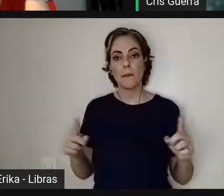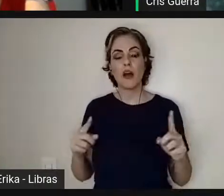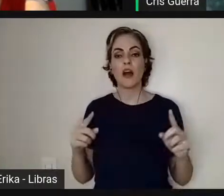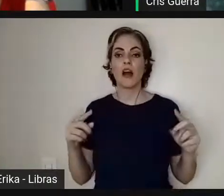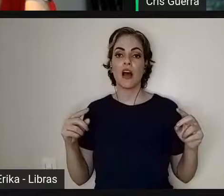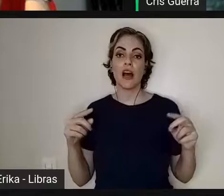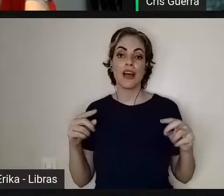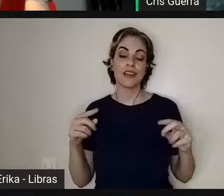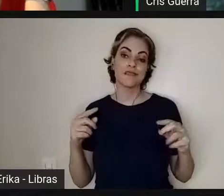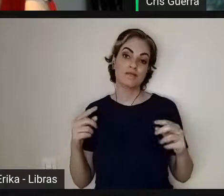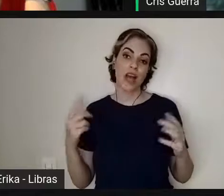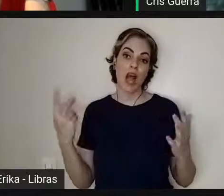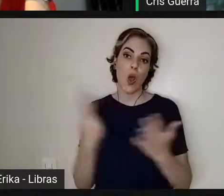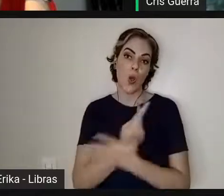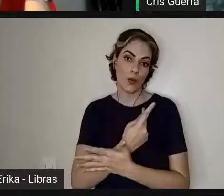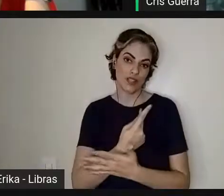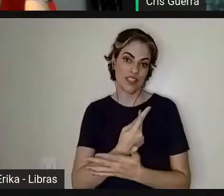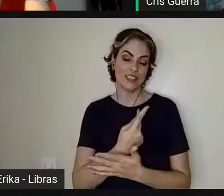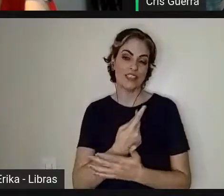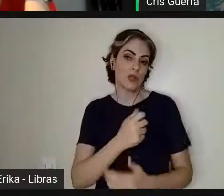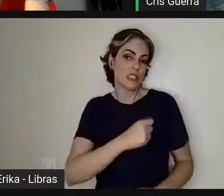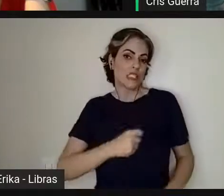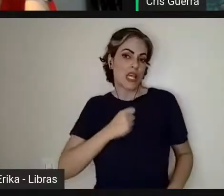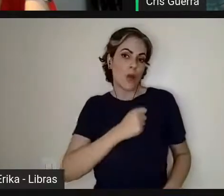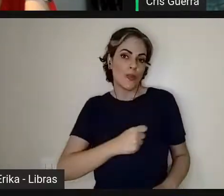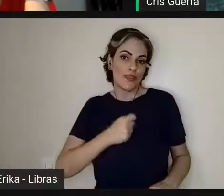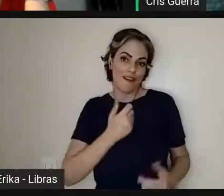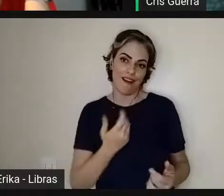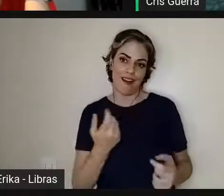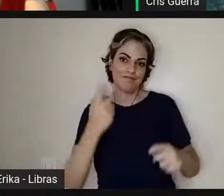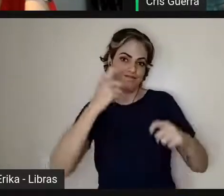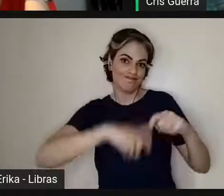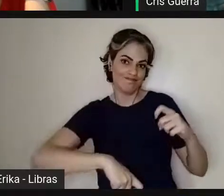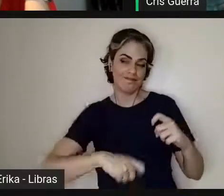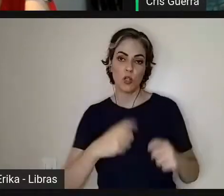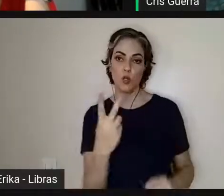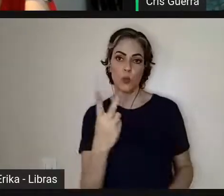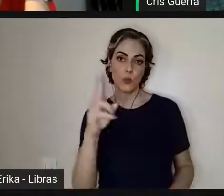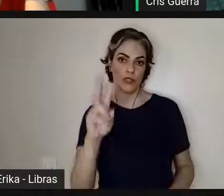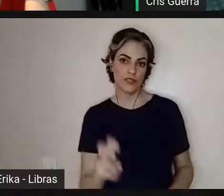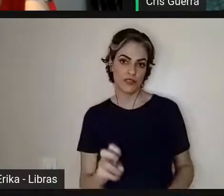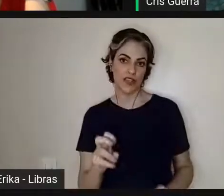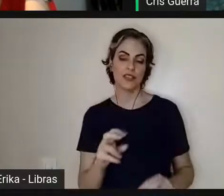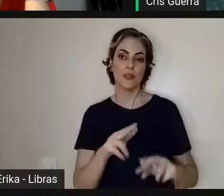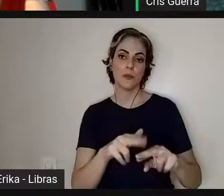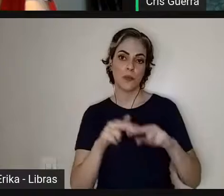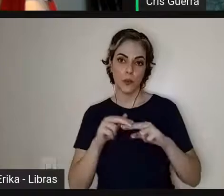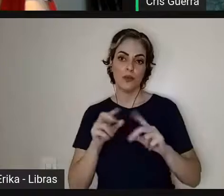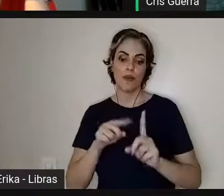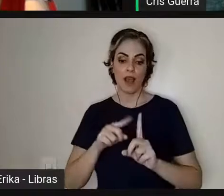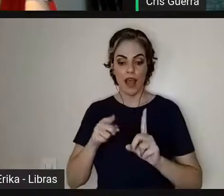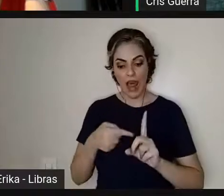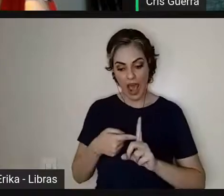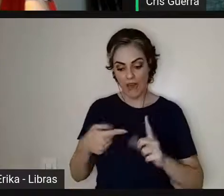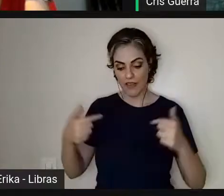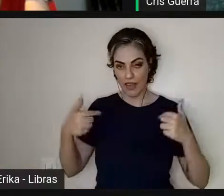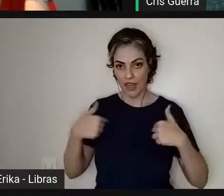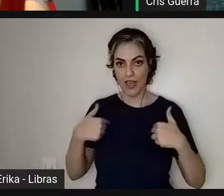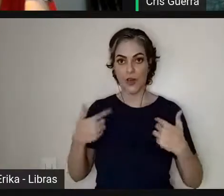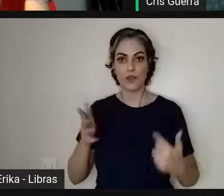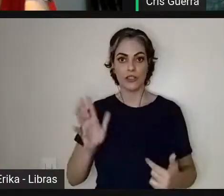encontros, assim, de saudade. Tô com saudade e tal. Eu sei que desses 2 encontros eu me descobri grávida. A gente já